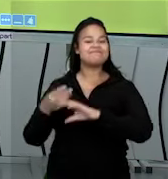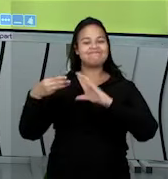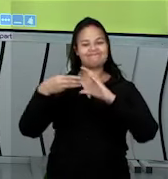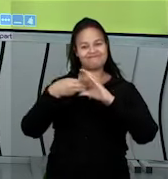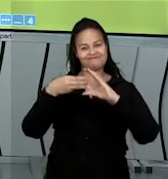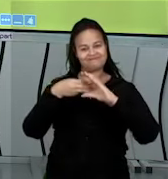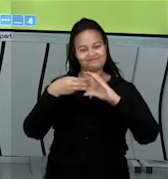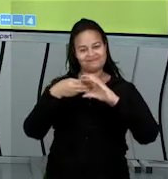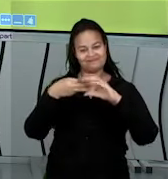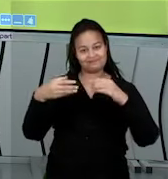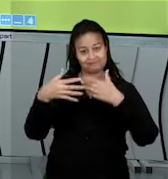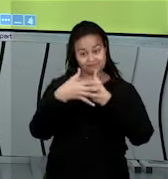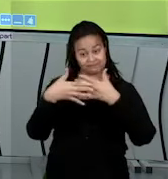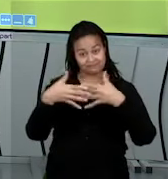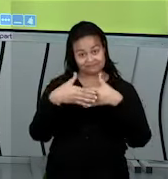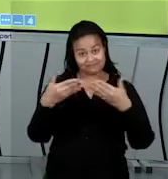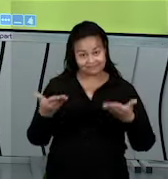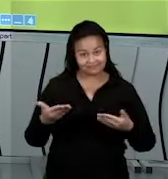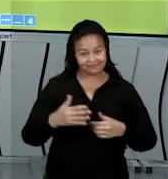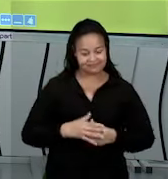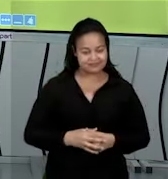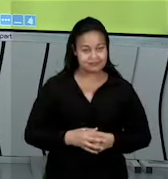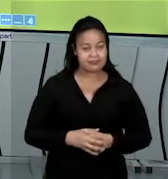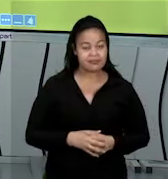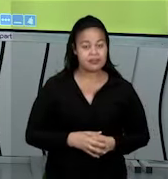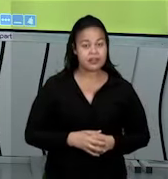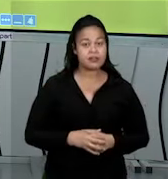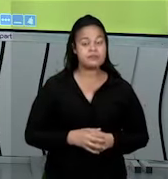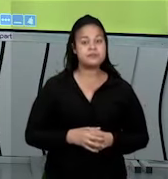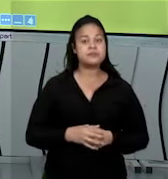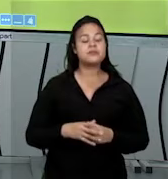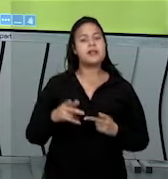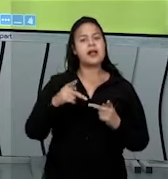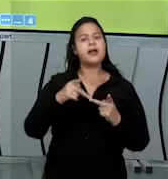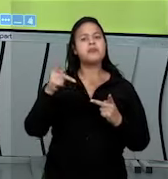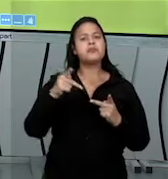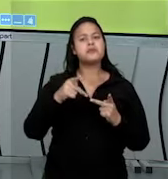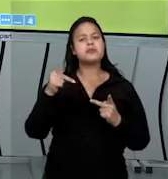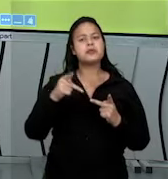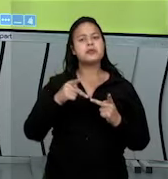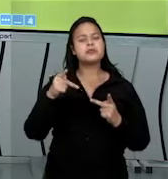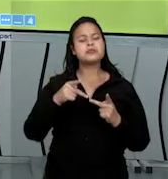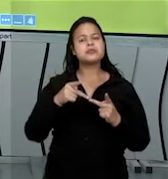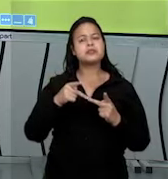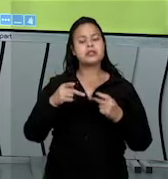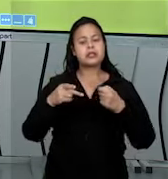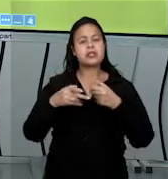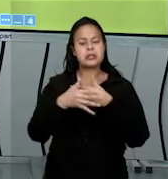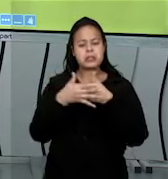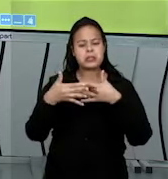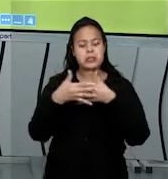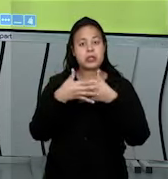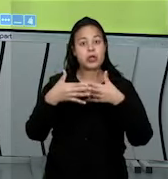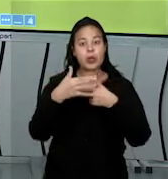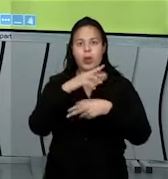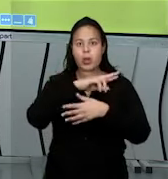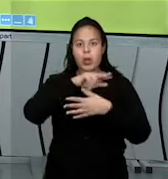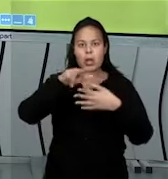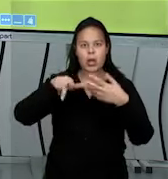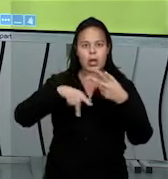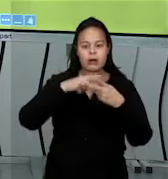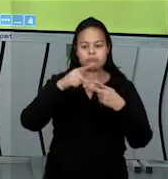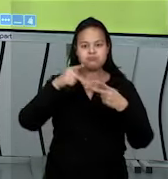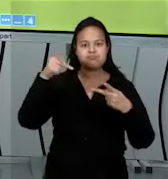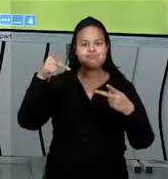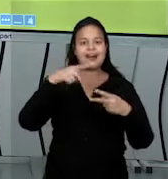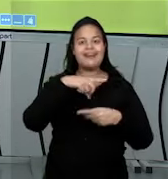do tecido muscular. E as proteínas, que é um tecido rico em proteínas,